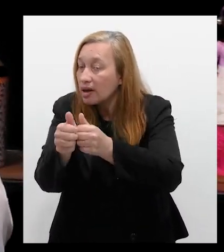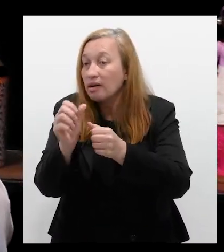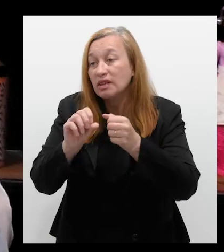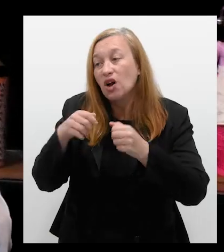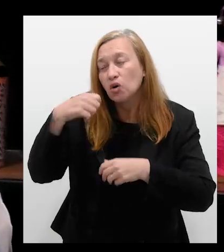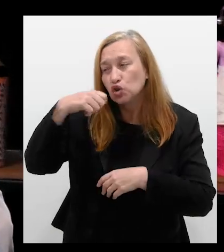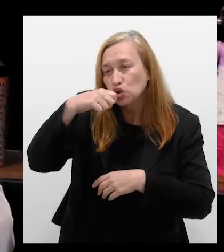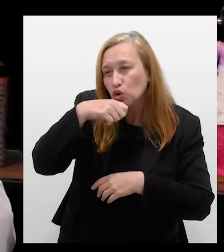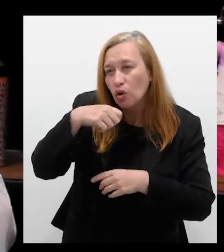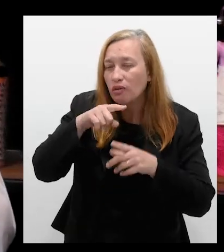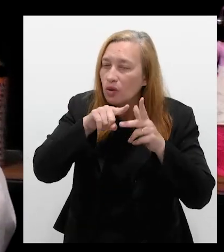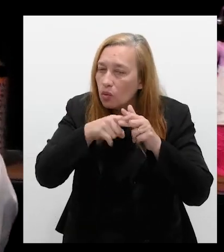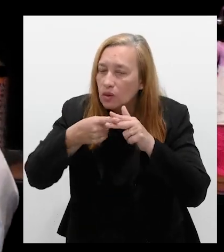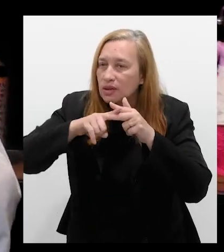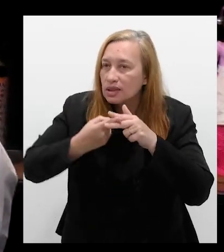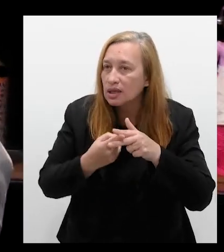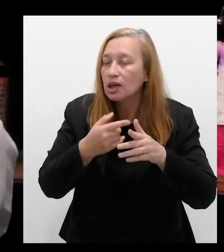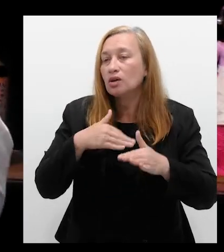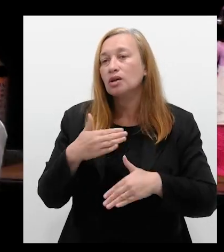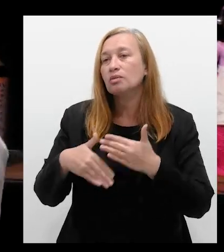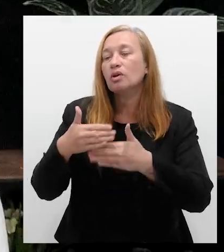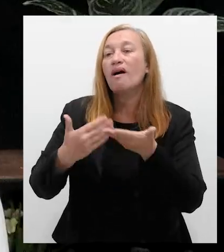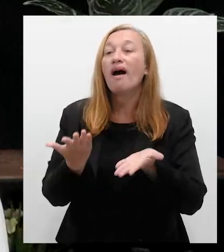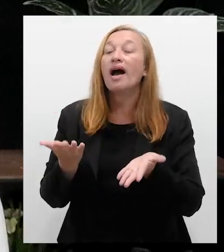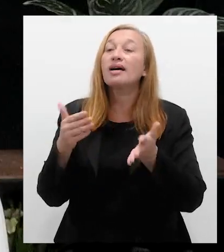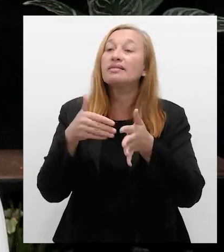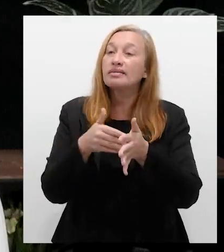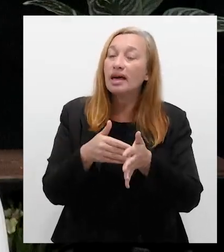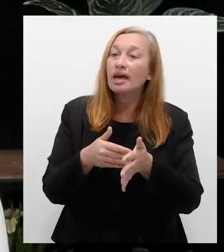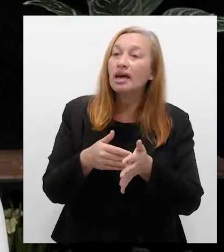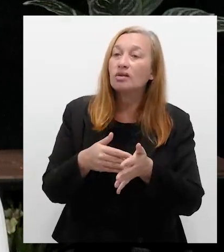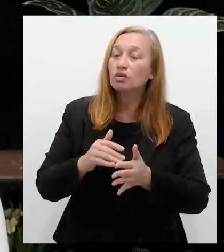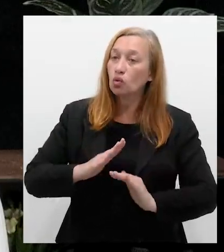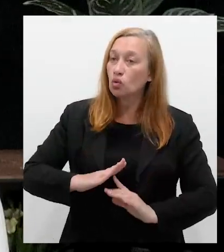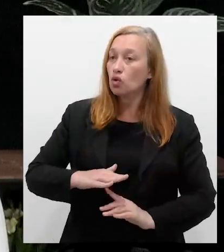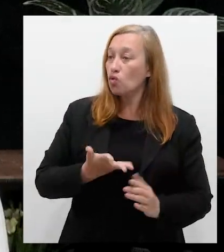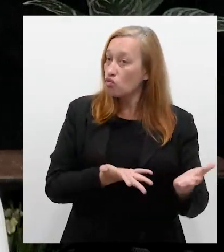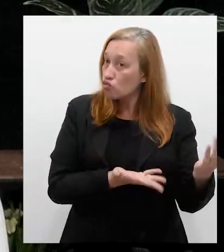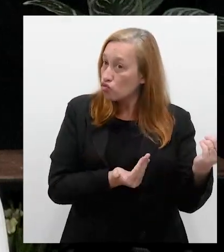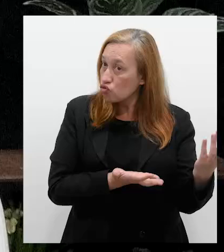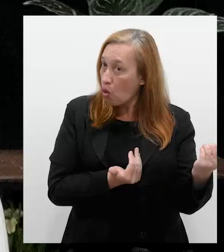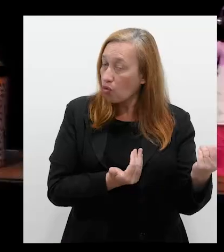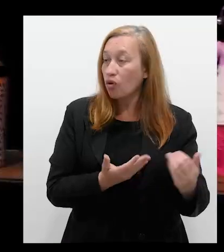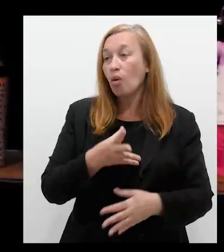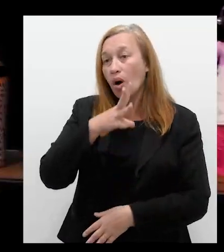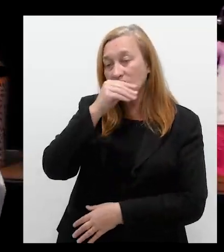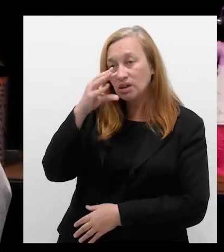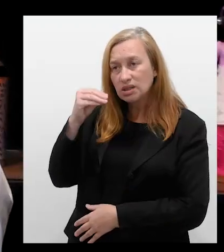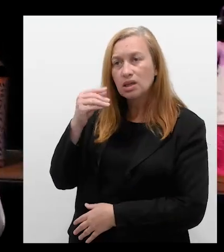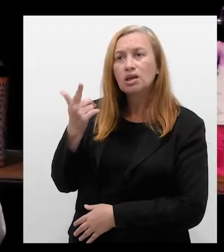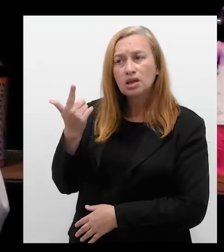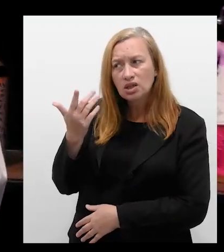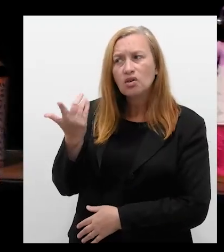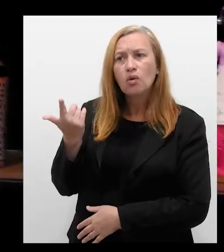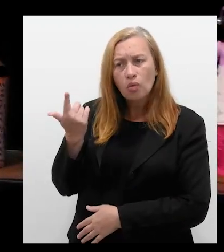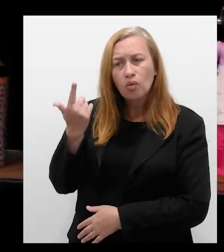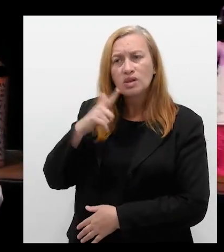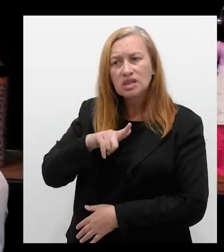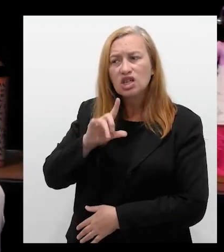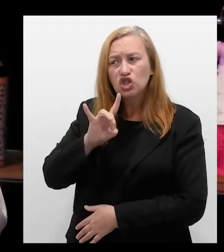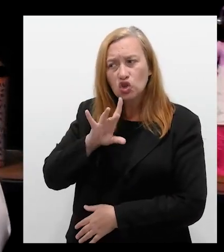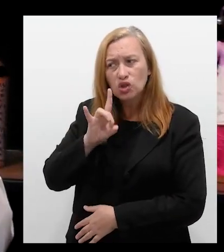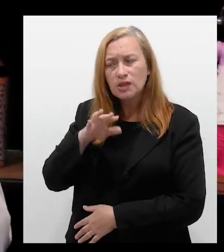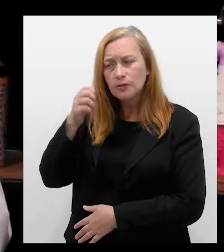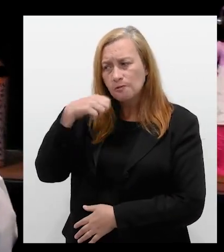vai fazer, escova, vai corrigir. Então todo esse processo, até que ele se torne um jovem, um adulto jovem, um adolescente, que ele já tenha condições